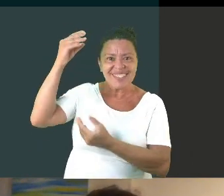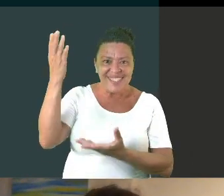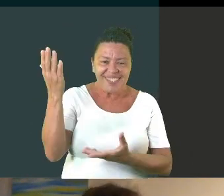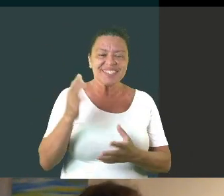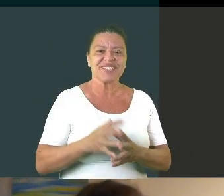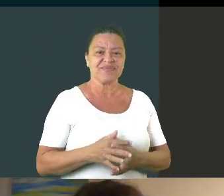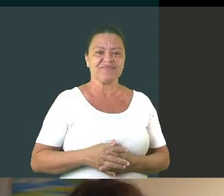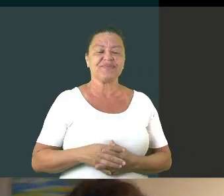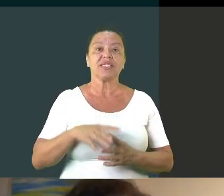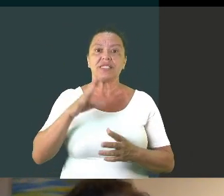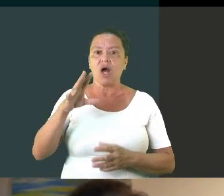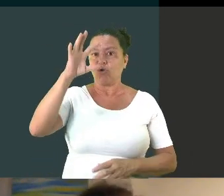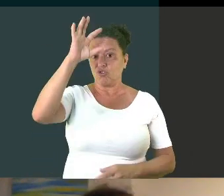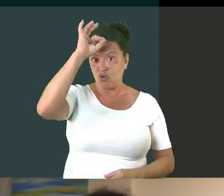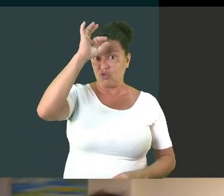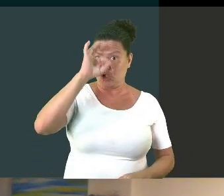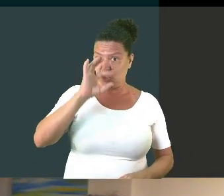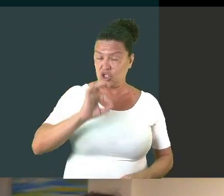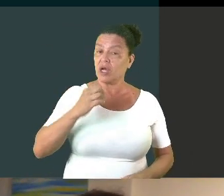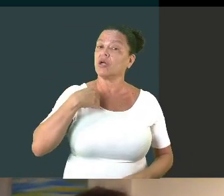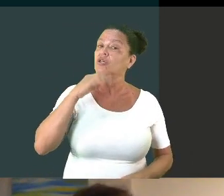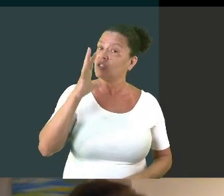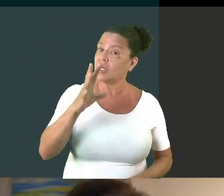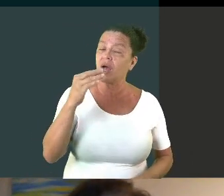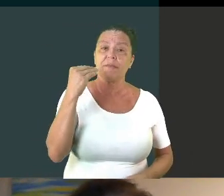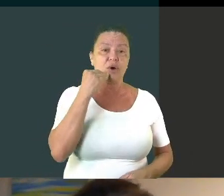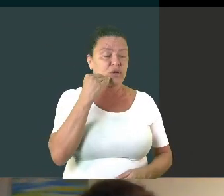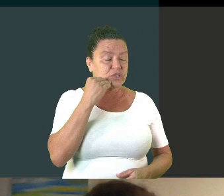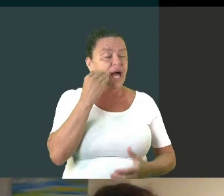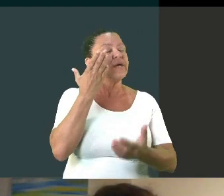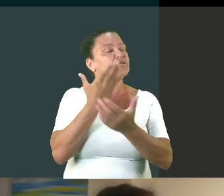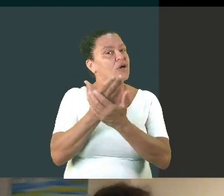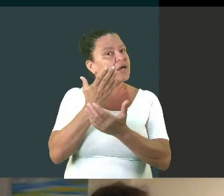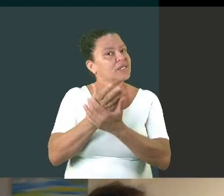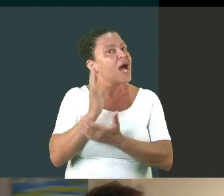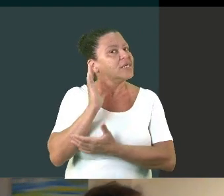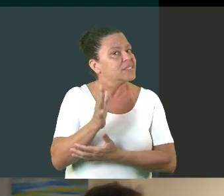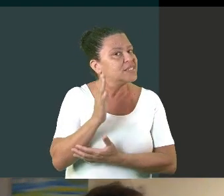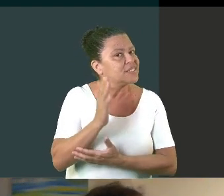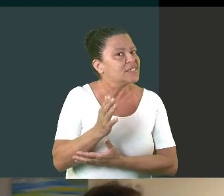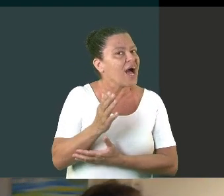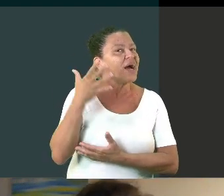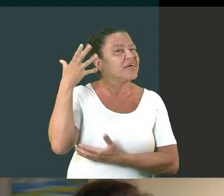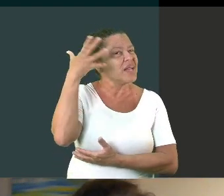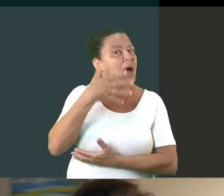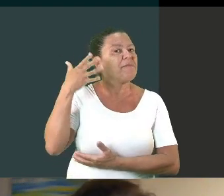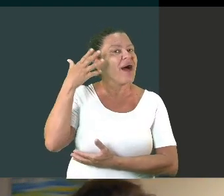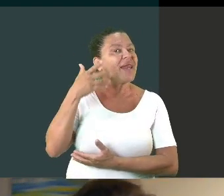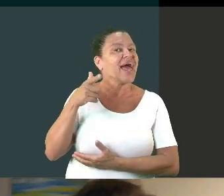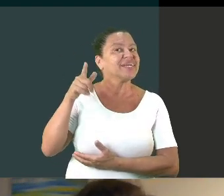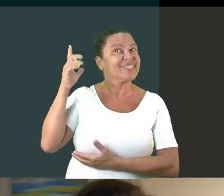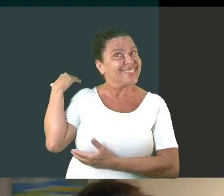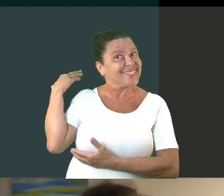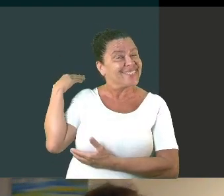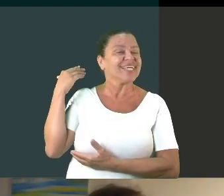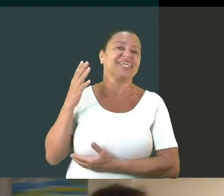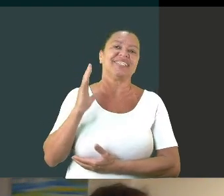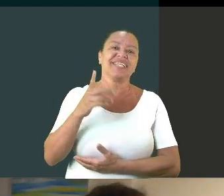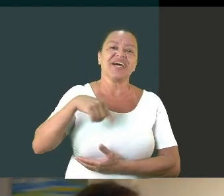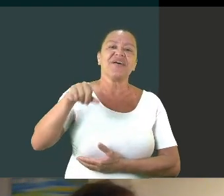Então, nos chakras, como nós já tivemos oportunidade também de estudar nas últimas palestras, os chakras, eles vão